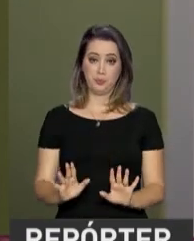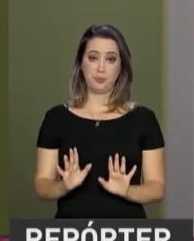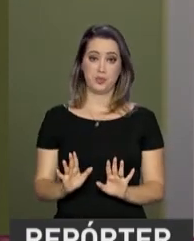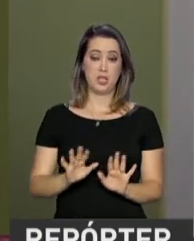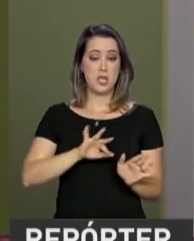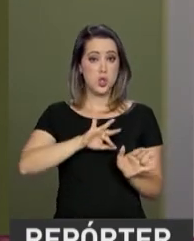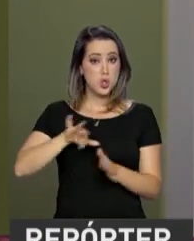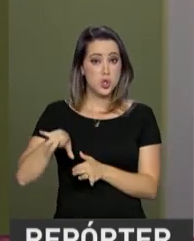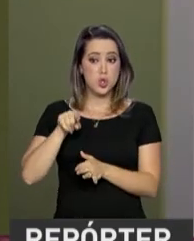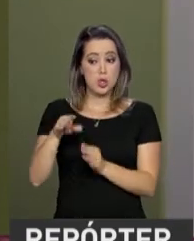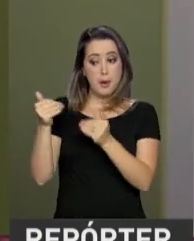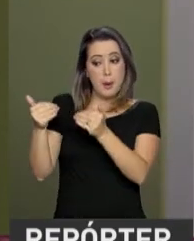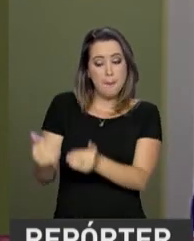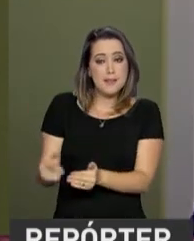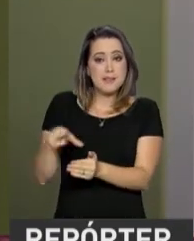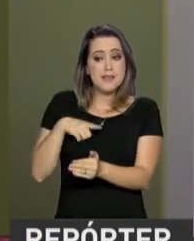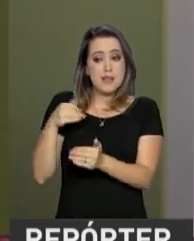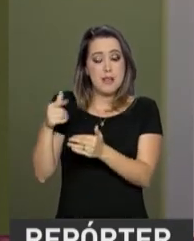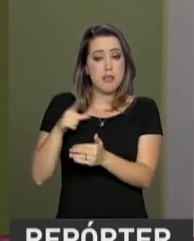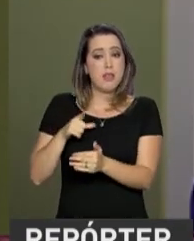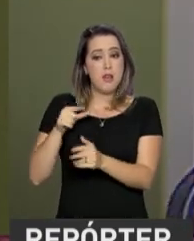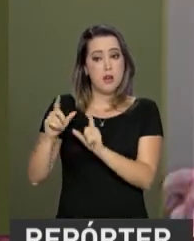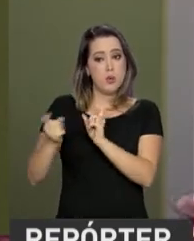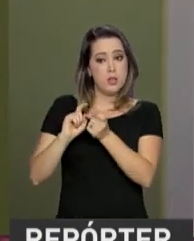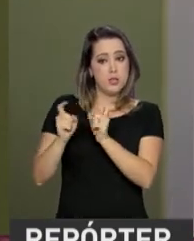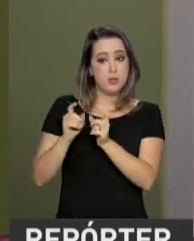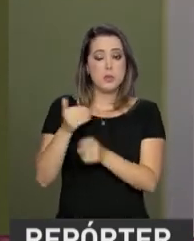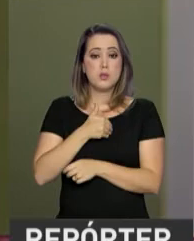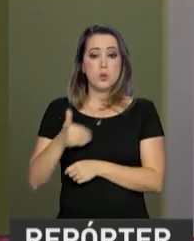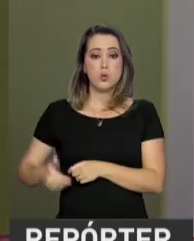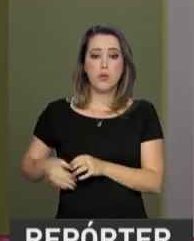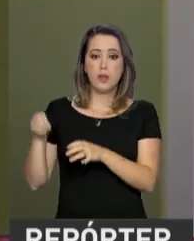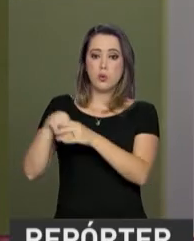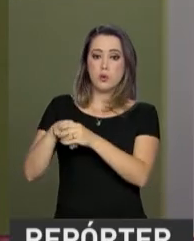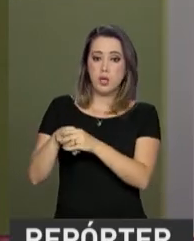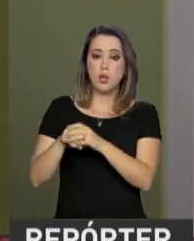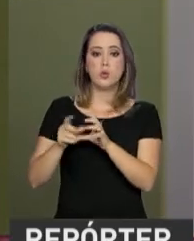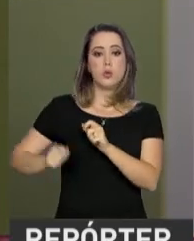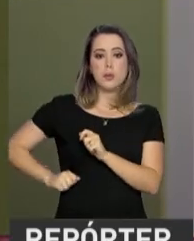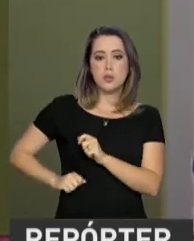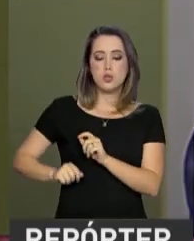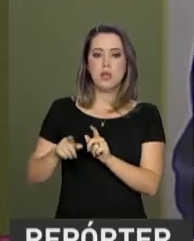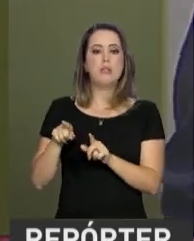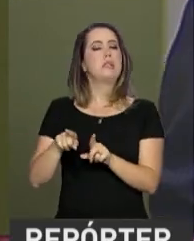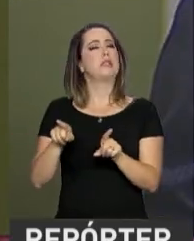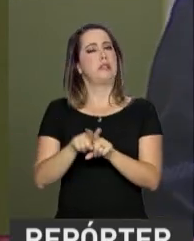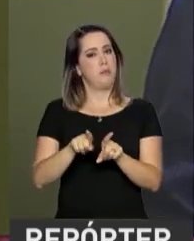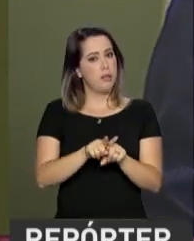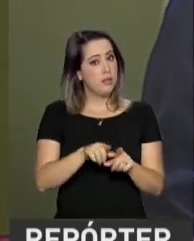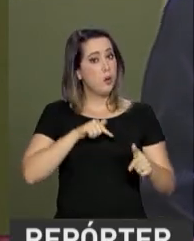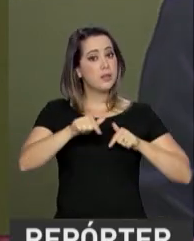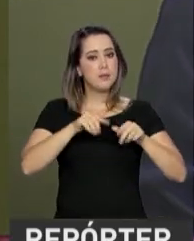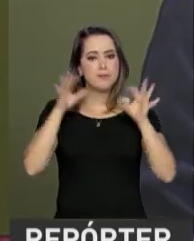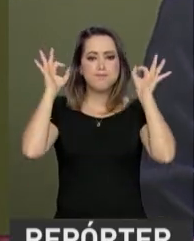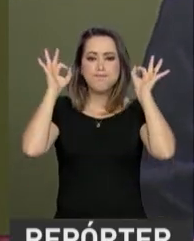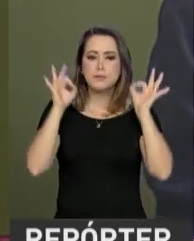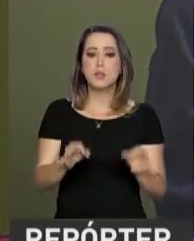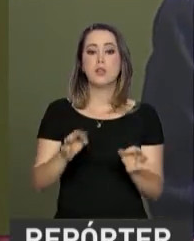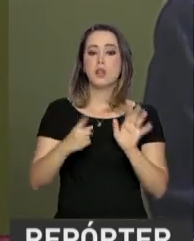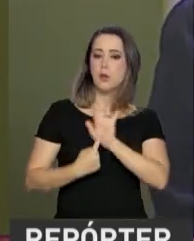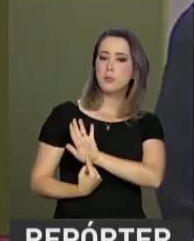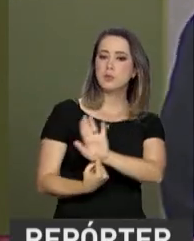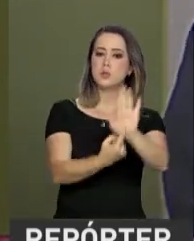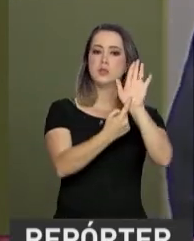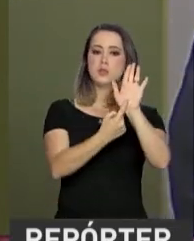fora parte, a presença que terão na administração pública interna tem uma tarefa extraordinária, que é